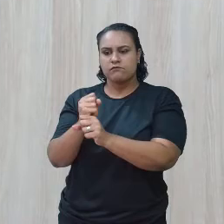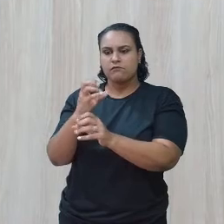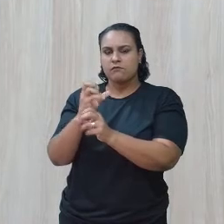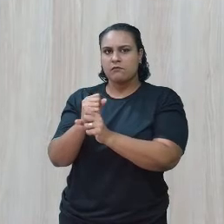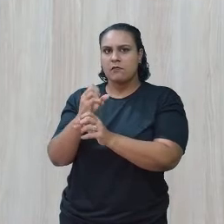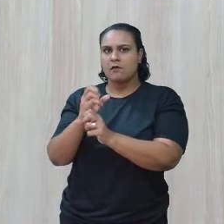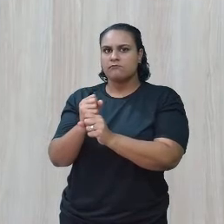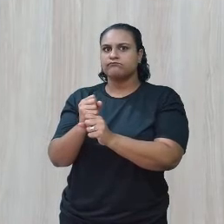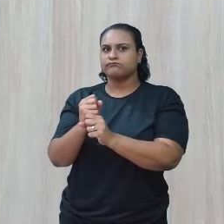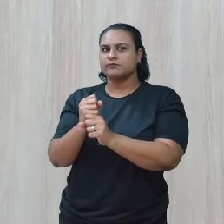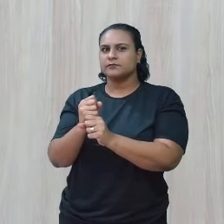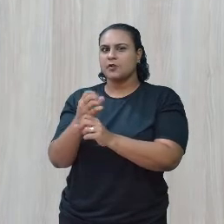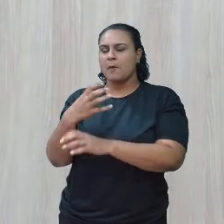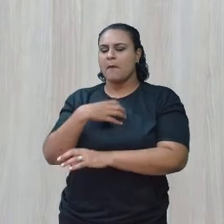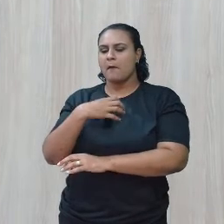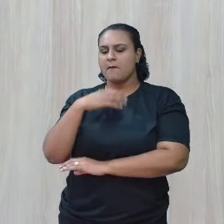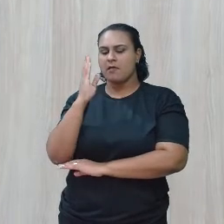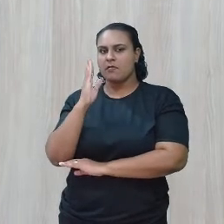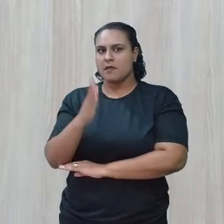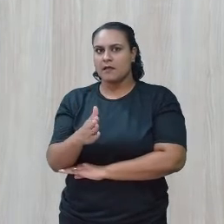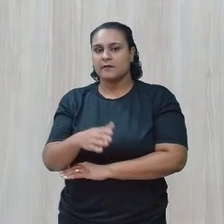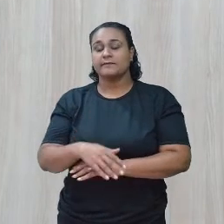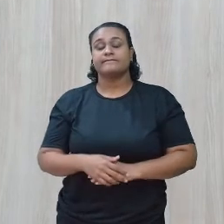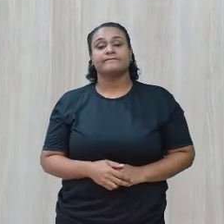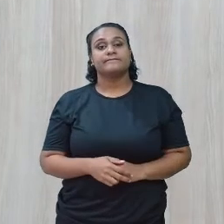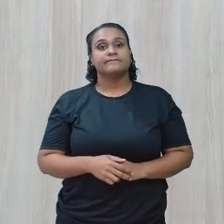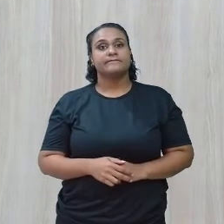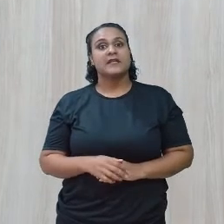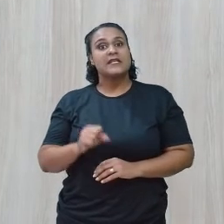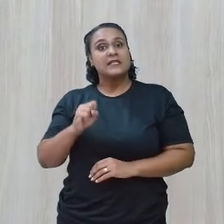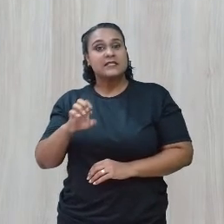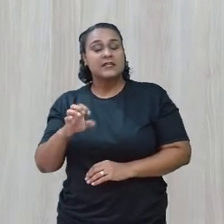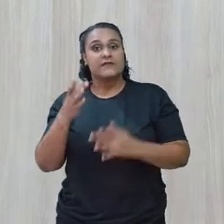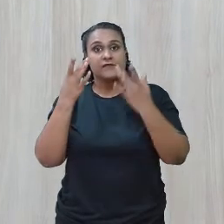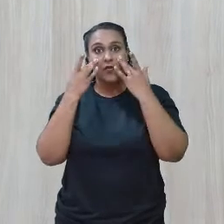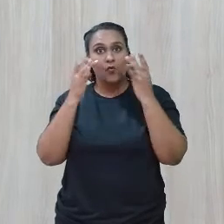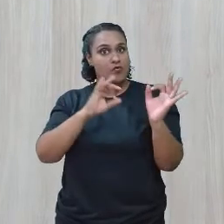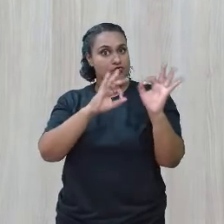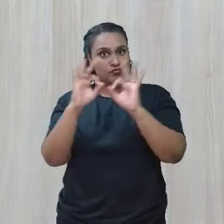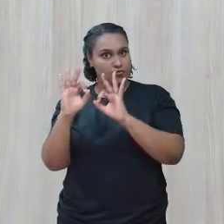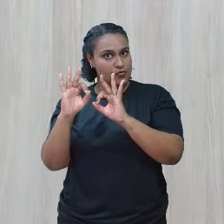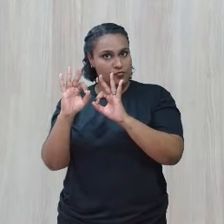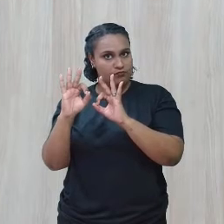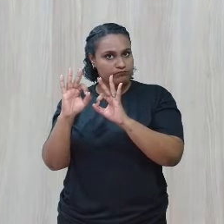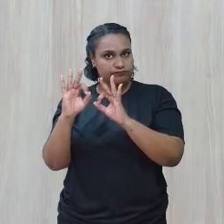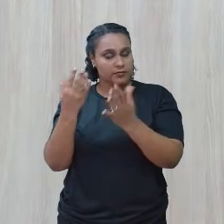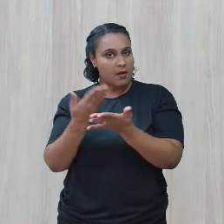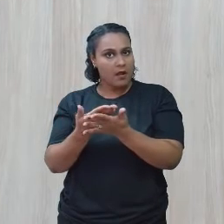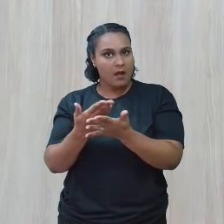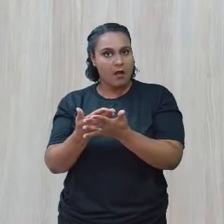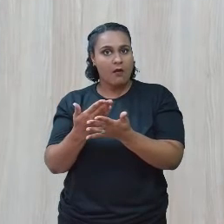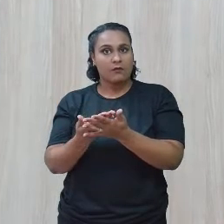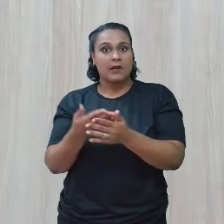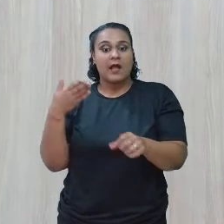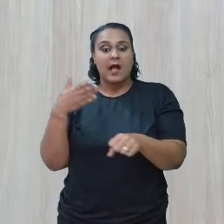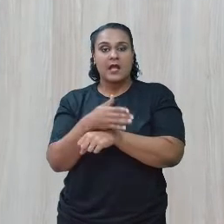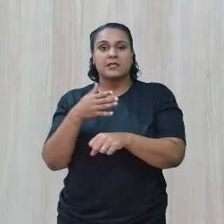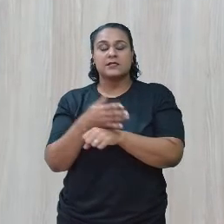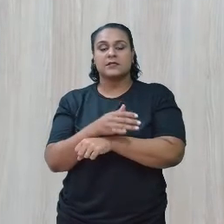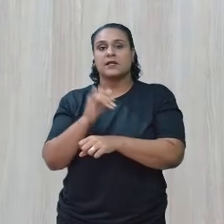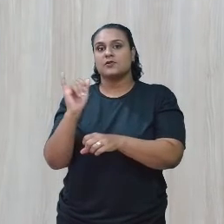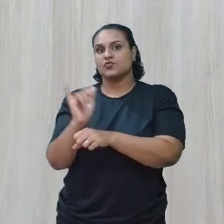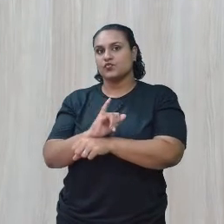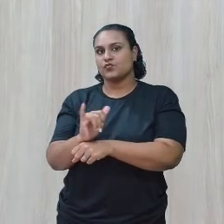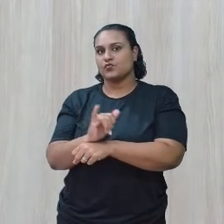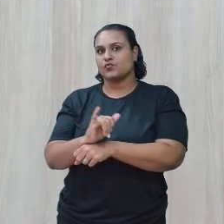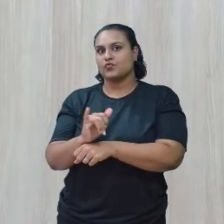mais objetiva, tá certo? Então quem ainda não assistiu a aula, vai lá na nossa playlist do nosso canal no YouTube,